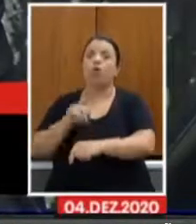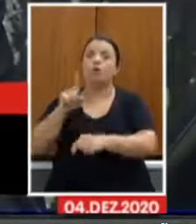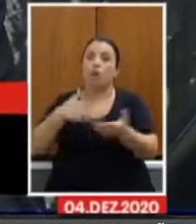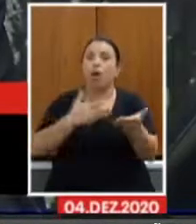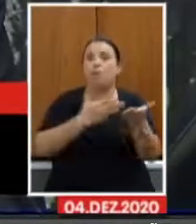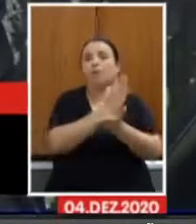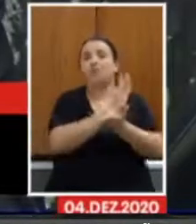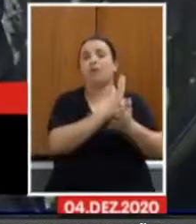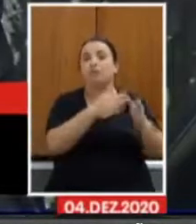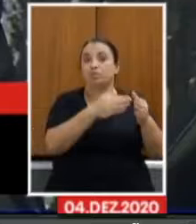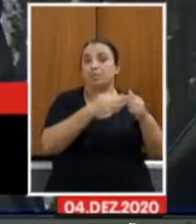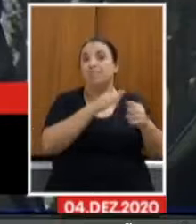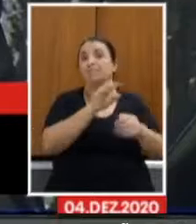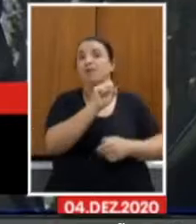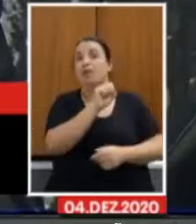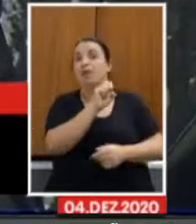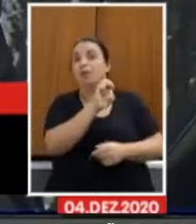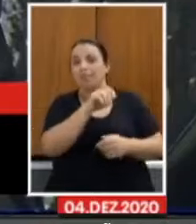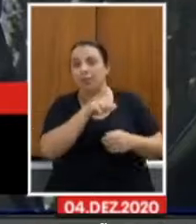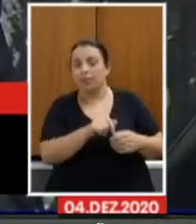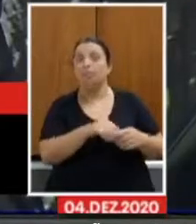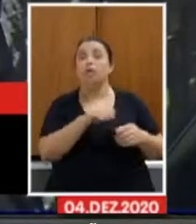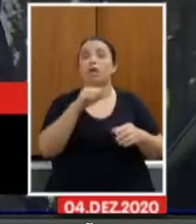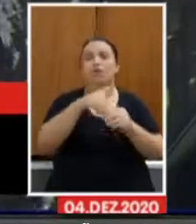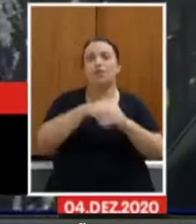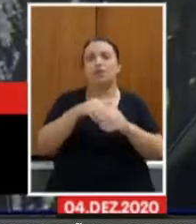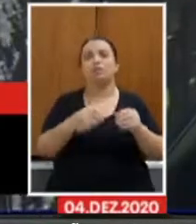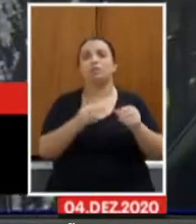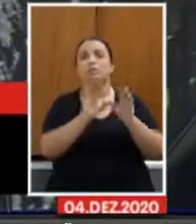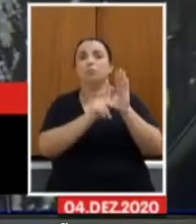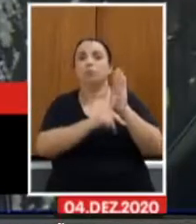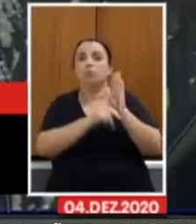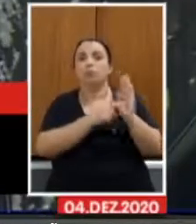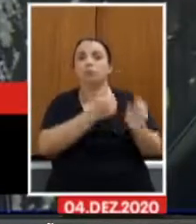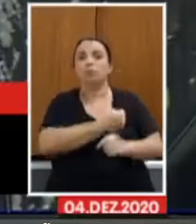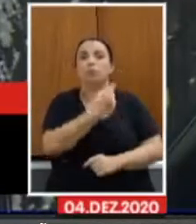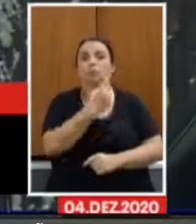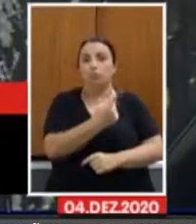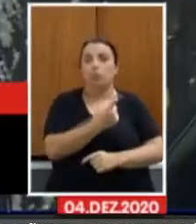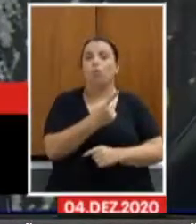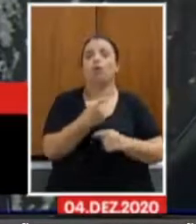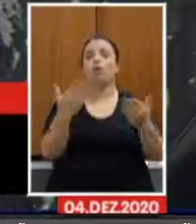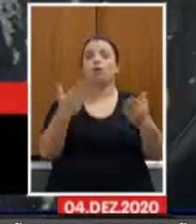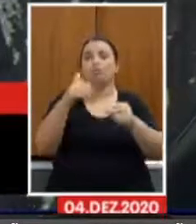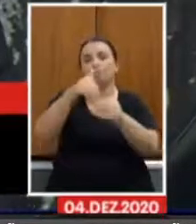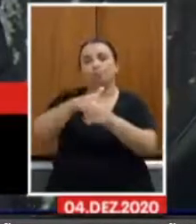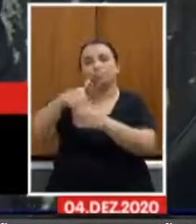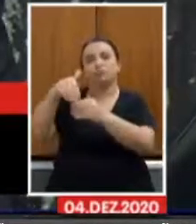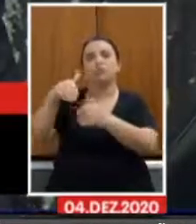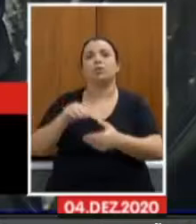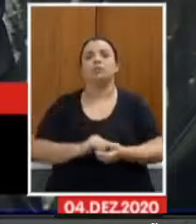emenda. Em votação, a emenda número 1, comparecer pela aprovação. Em votação.